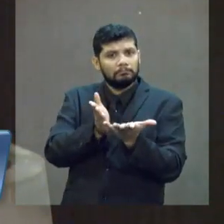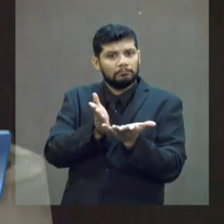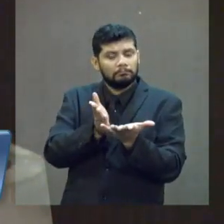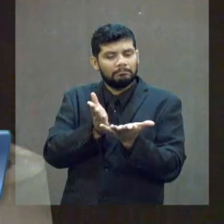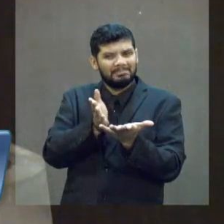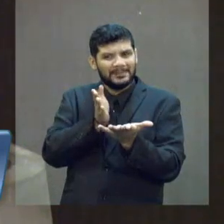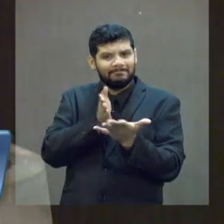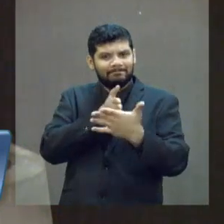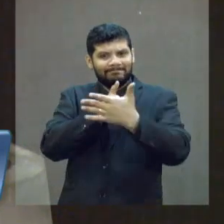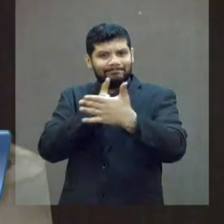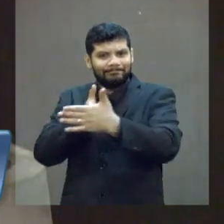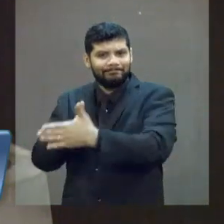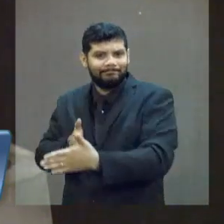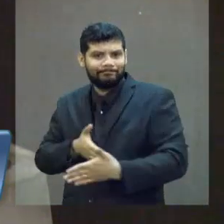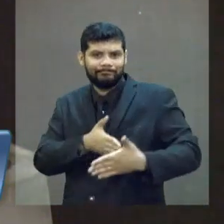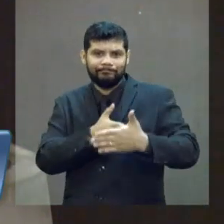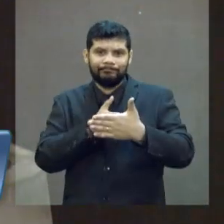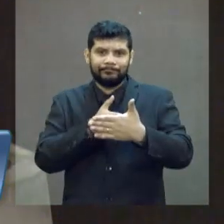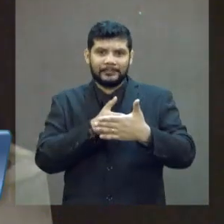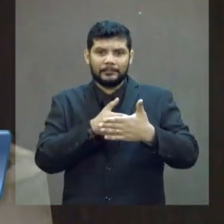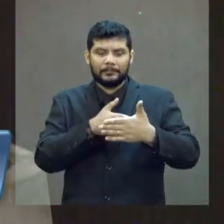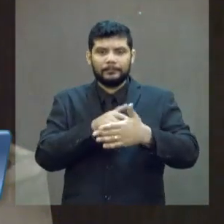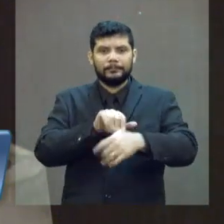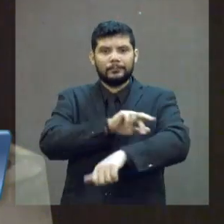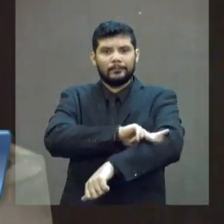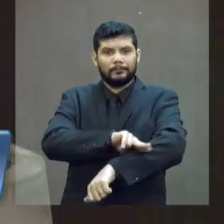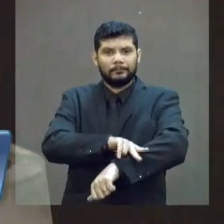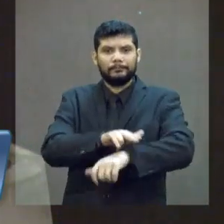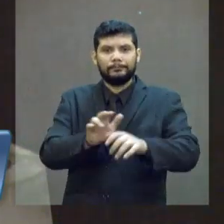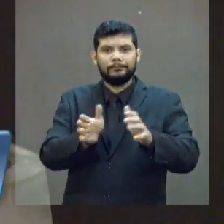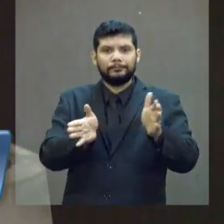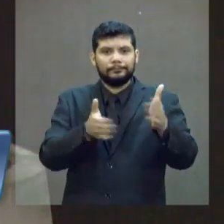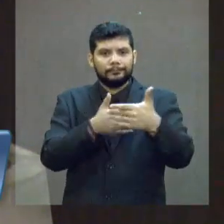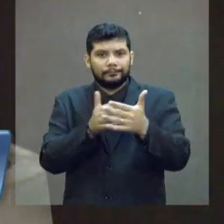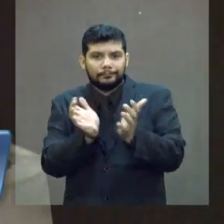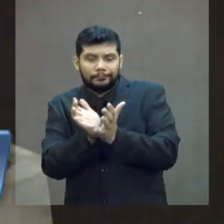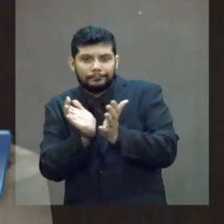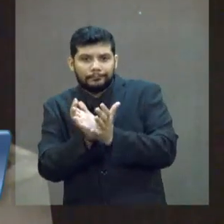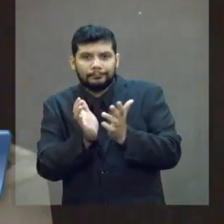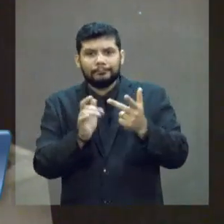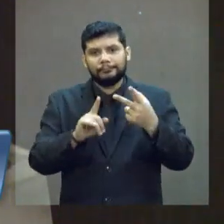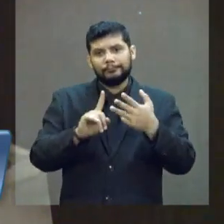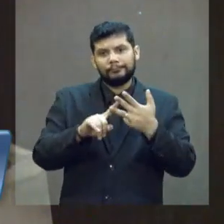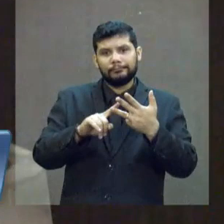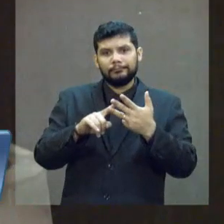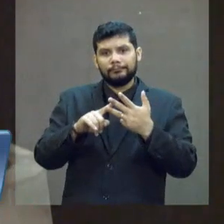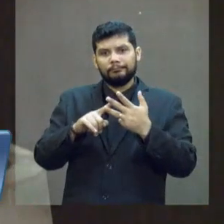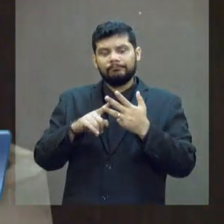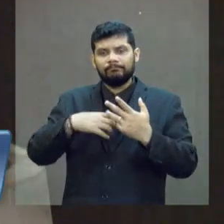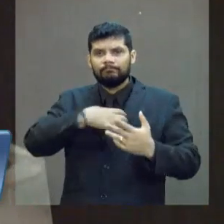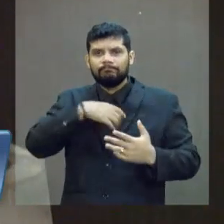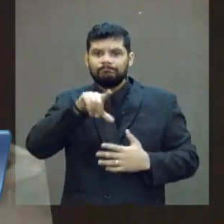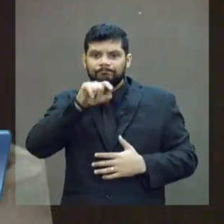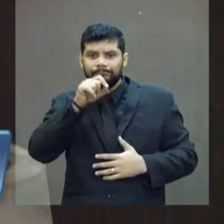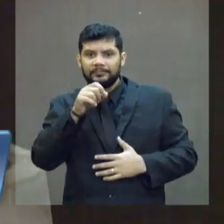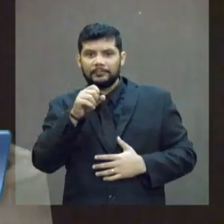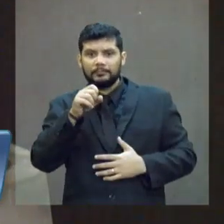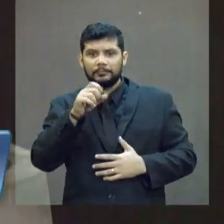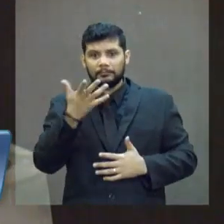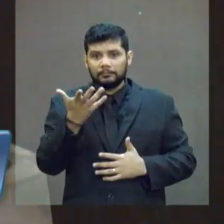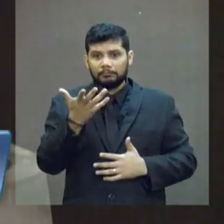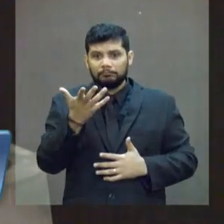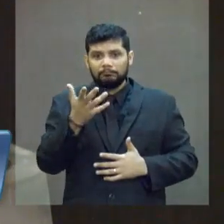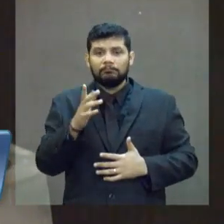sobrepostas. A dimensão de classe, a dimensão de raça, a dimensão de gênero, a dimensão de etnia, de orientação sexual e de pessoa